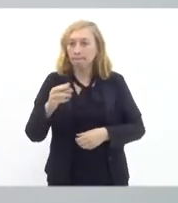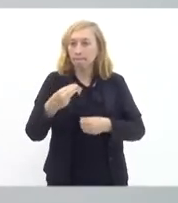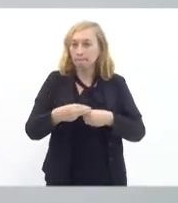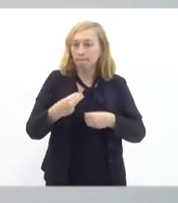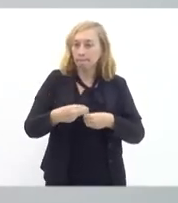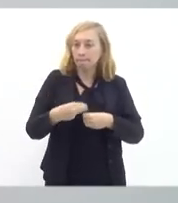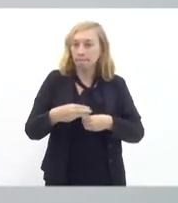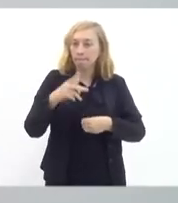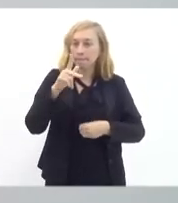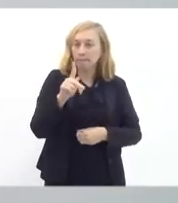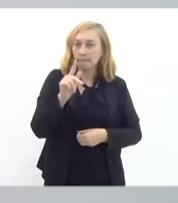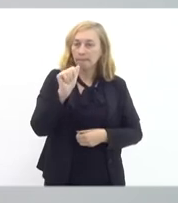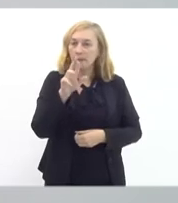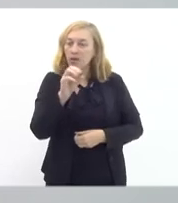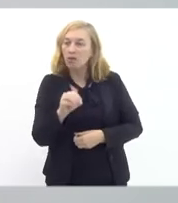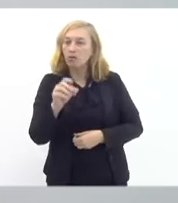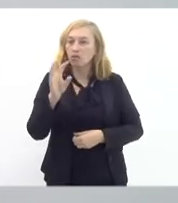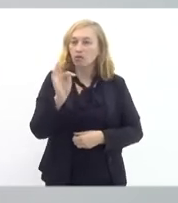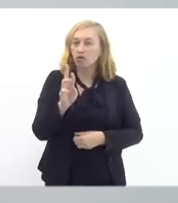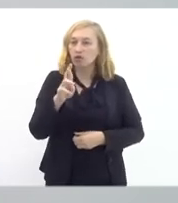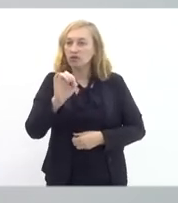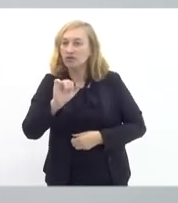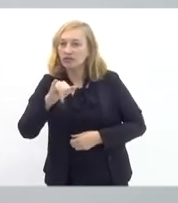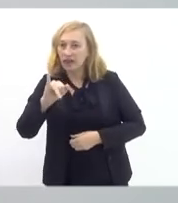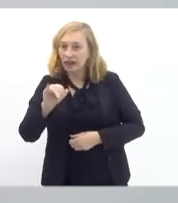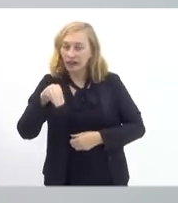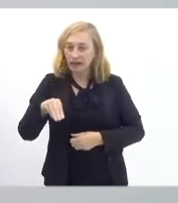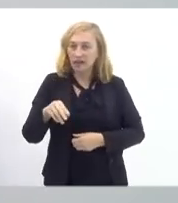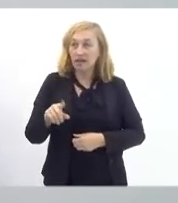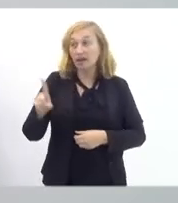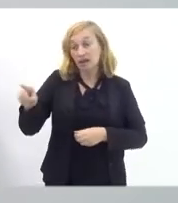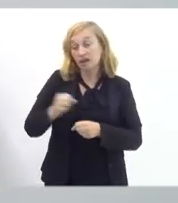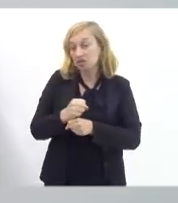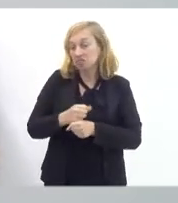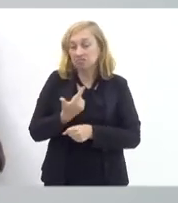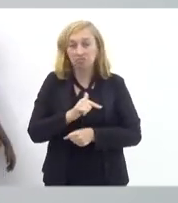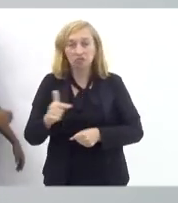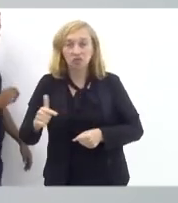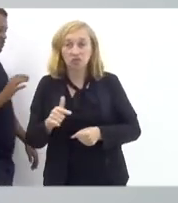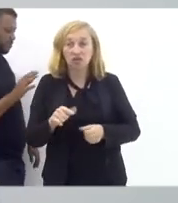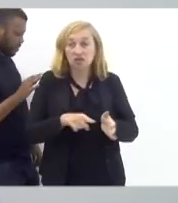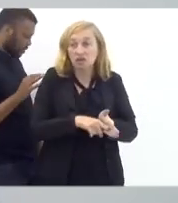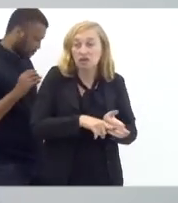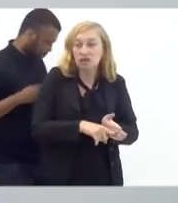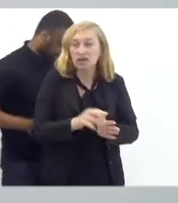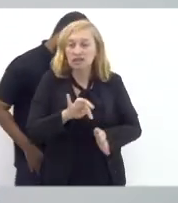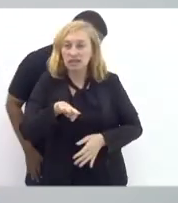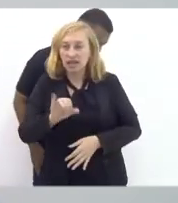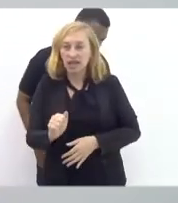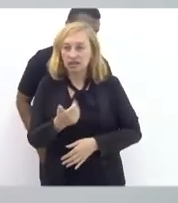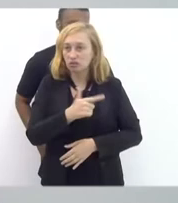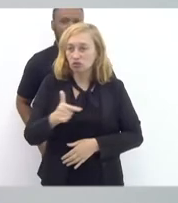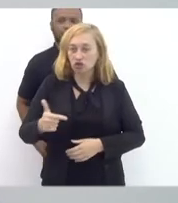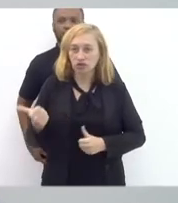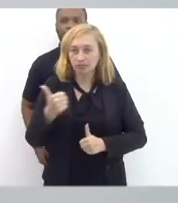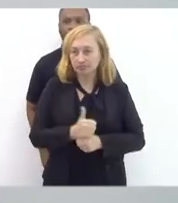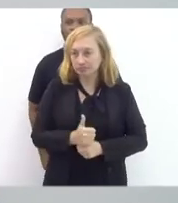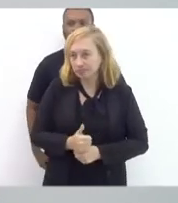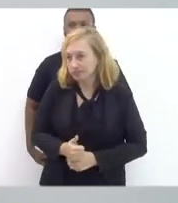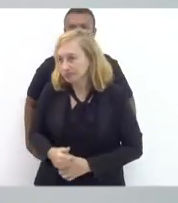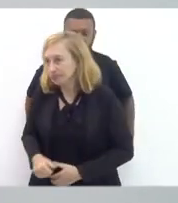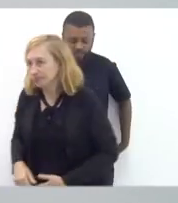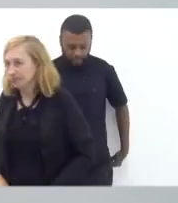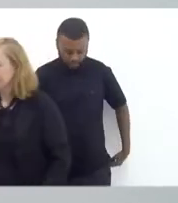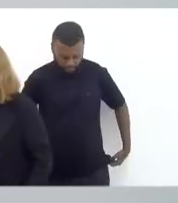município de Paulo de Fronten, e naquele ano ainda não existia nem vigilância sanitária e zoonoses no